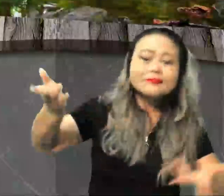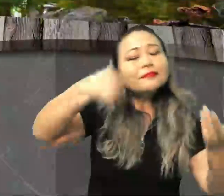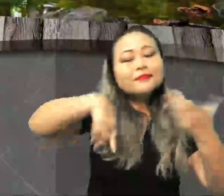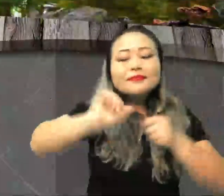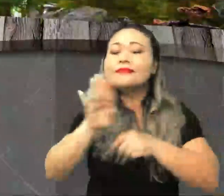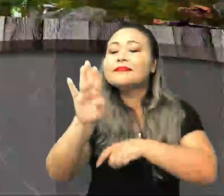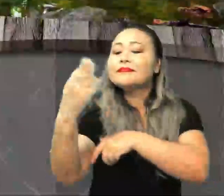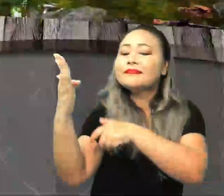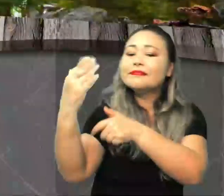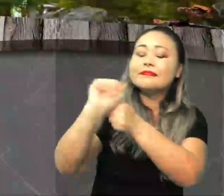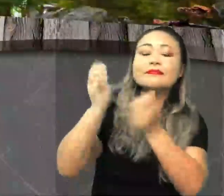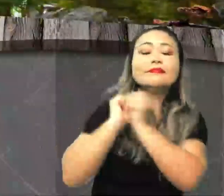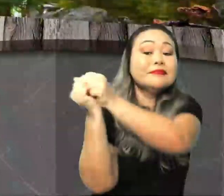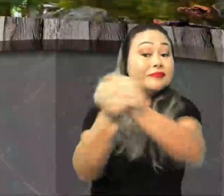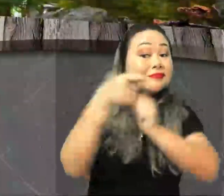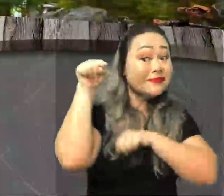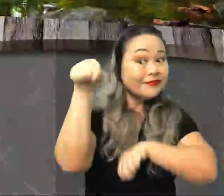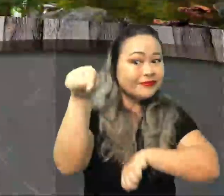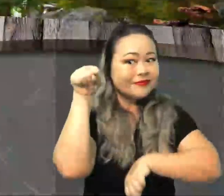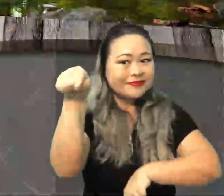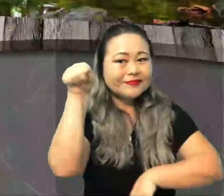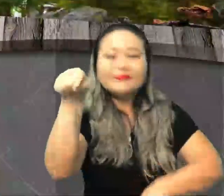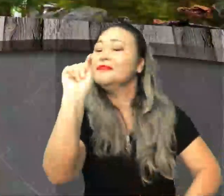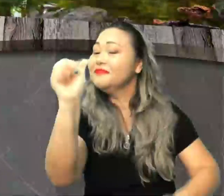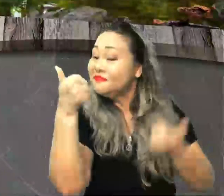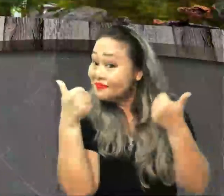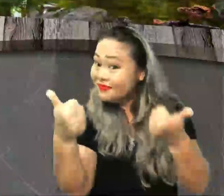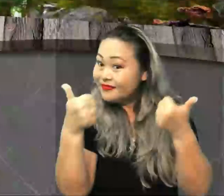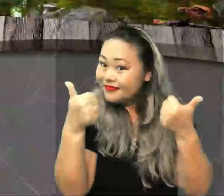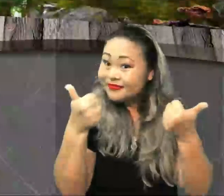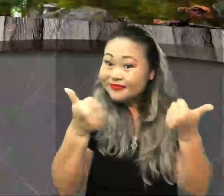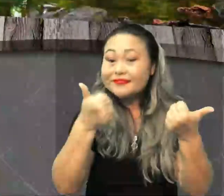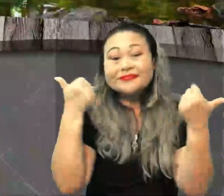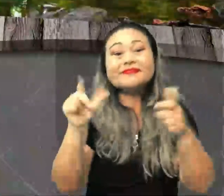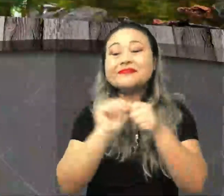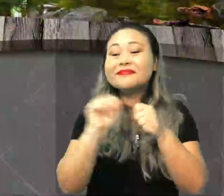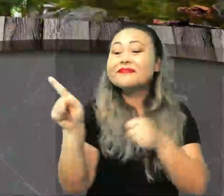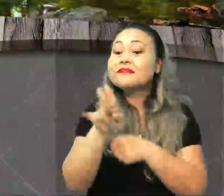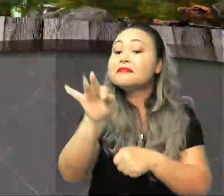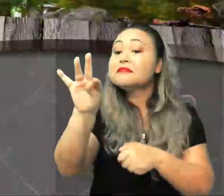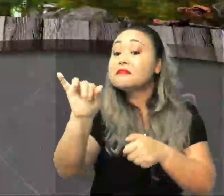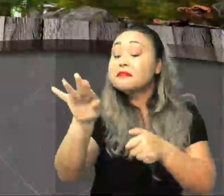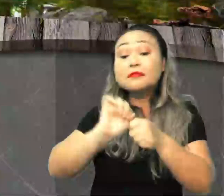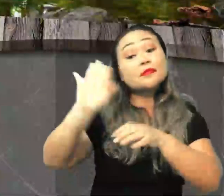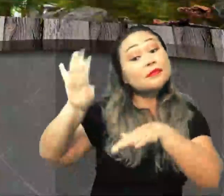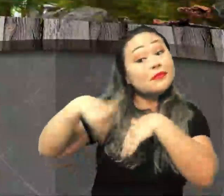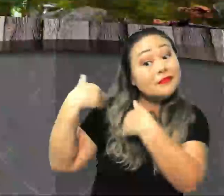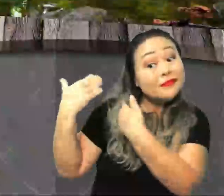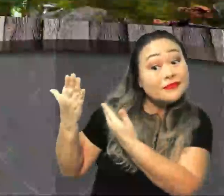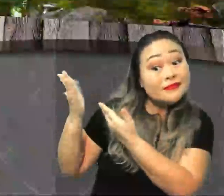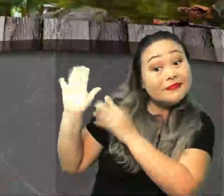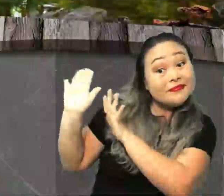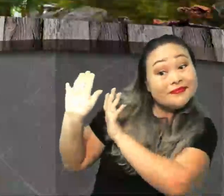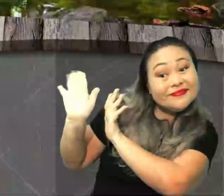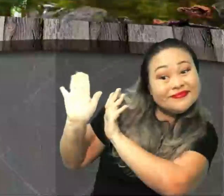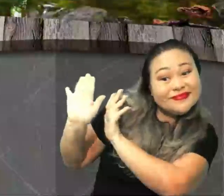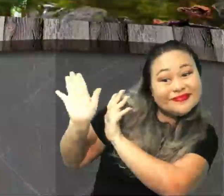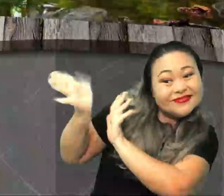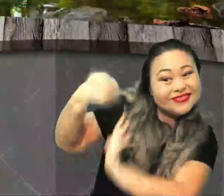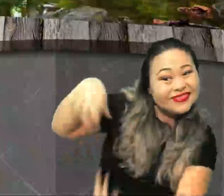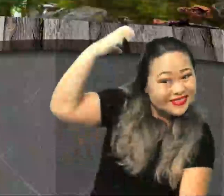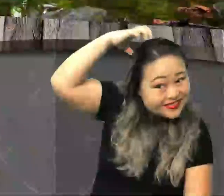Chegando, biologia junto com você. É isso aí, Prof. Tabita e a nossa querida,